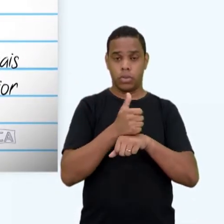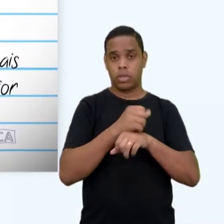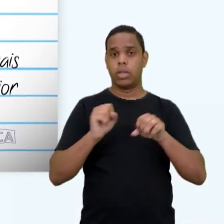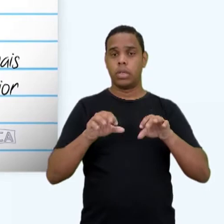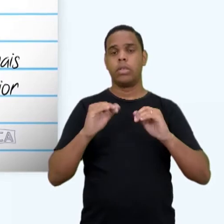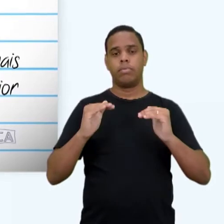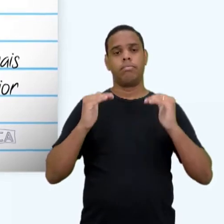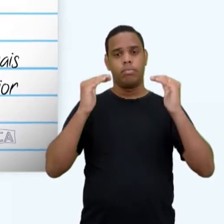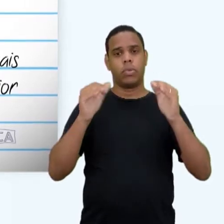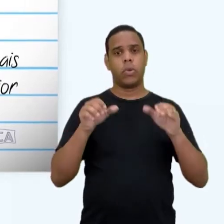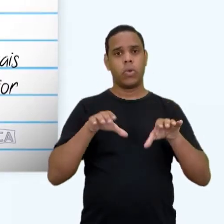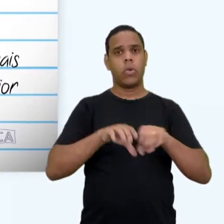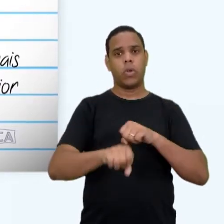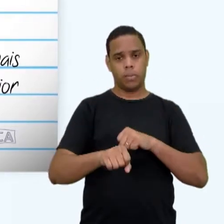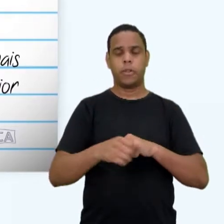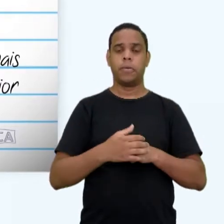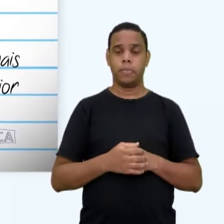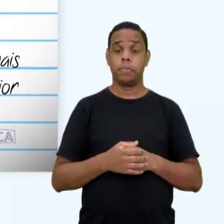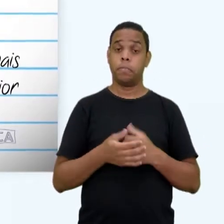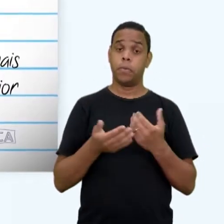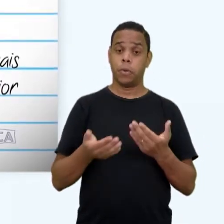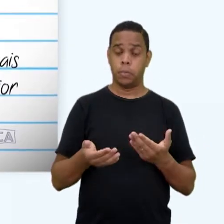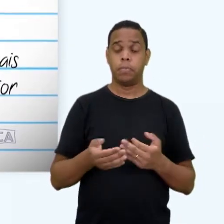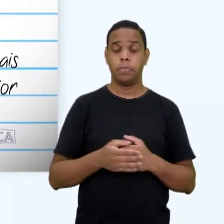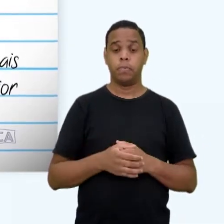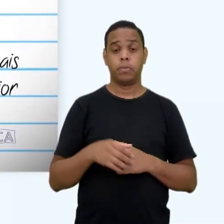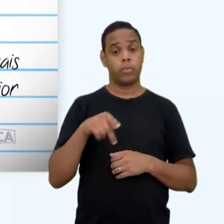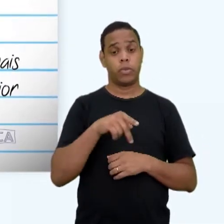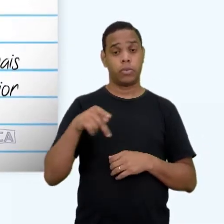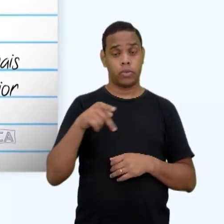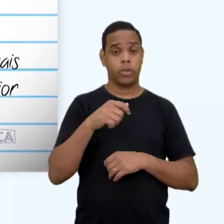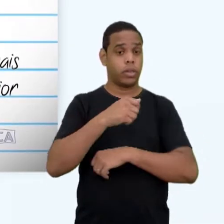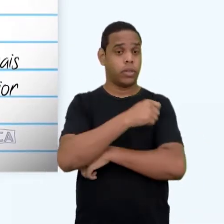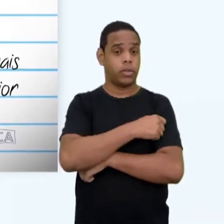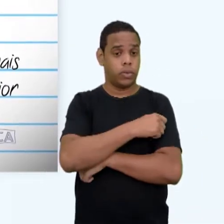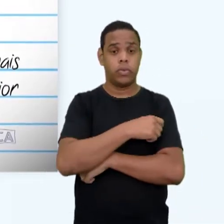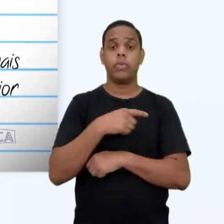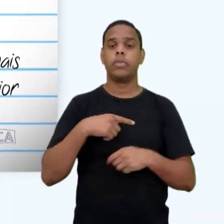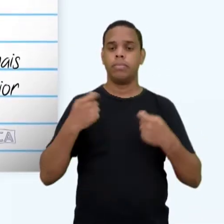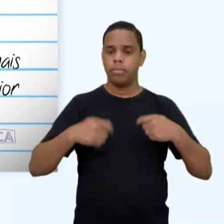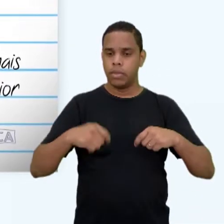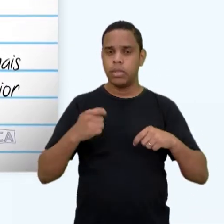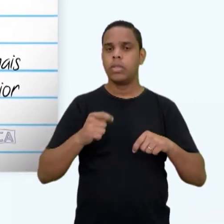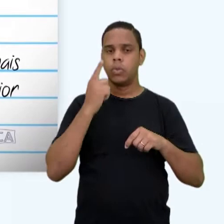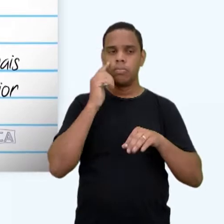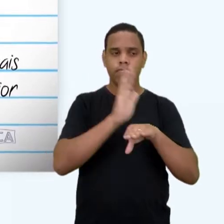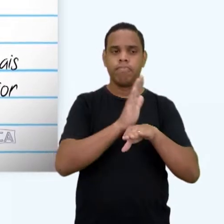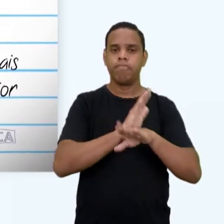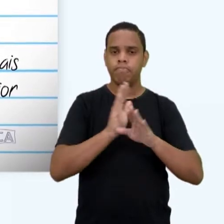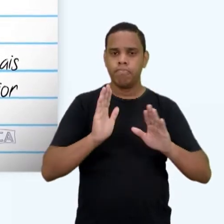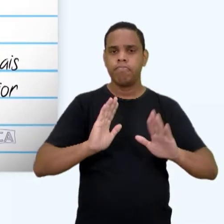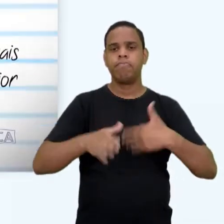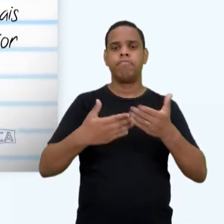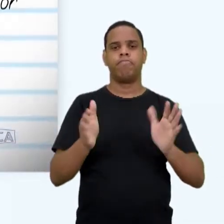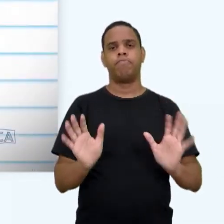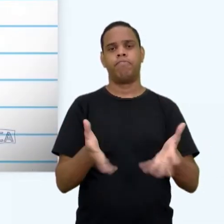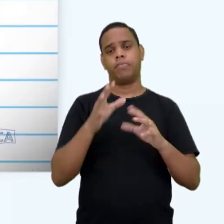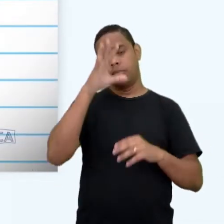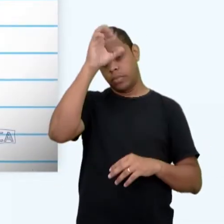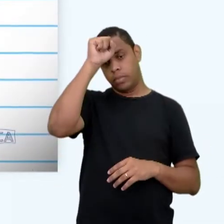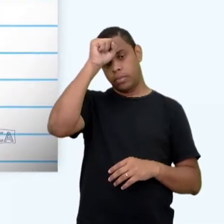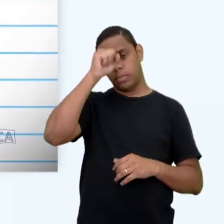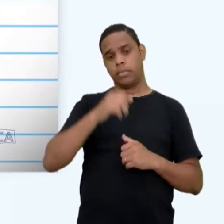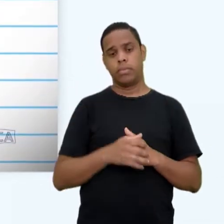nível superior completo. Além disso, professores e alunos precisam de condições favoráveis ao processo de